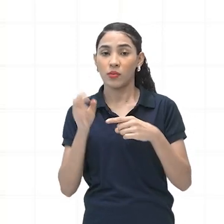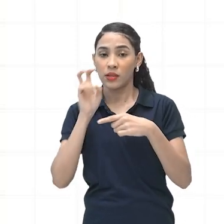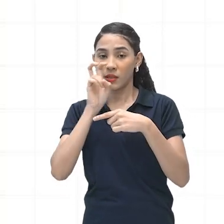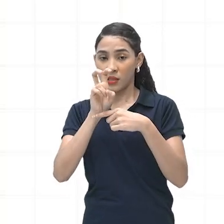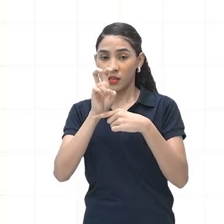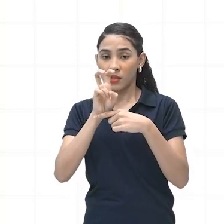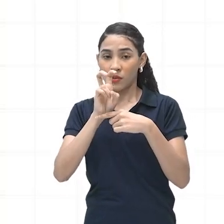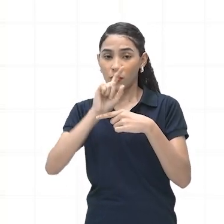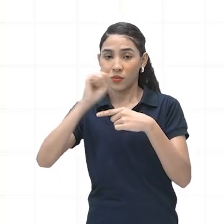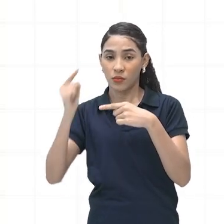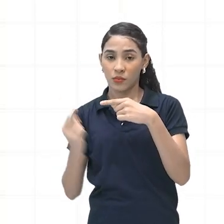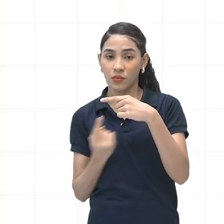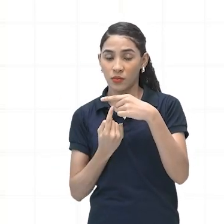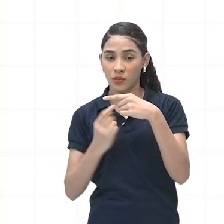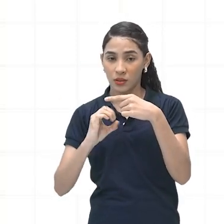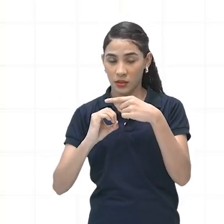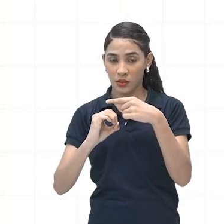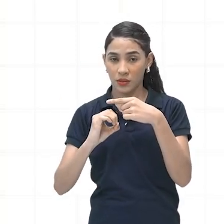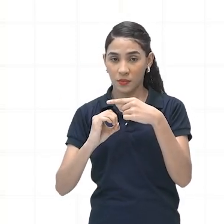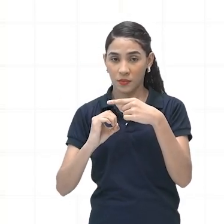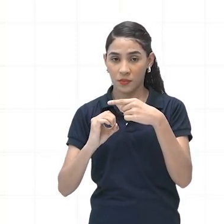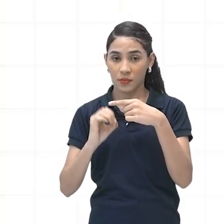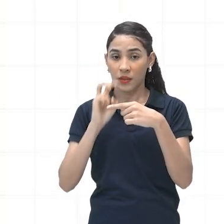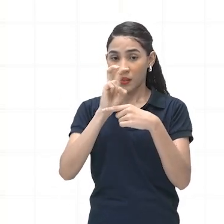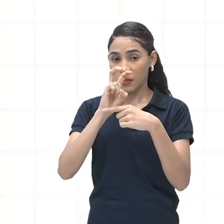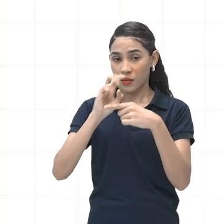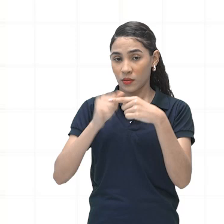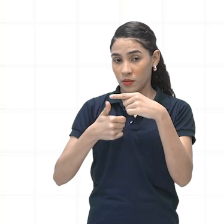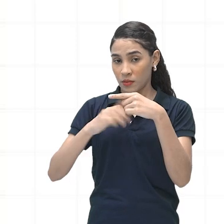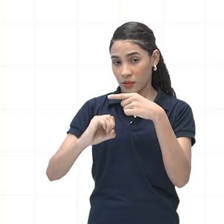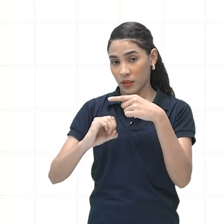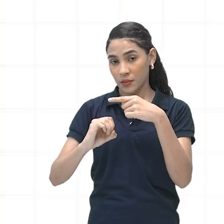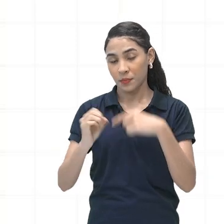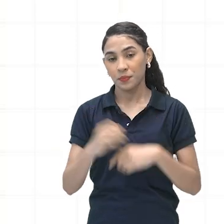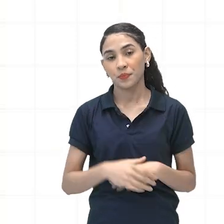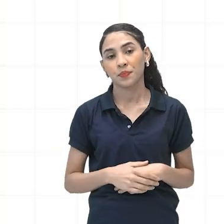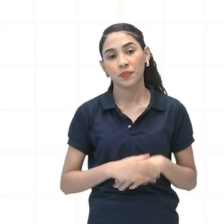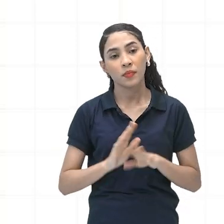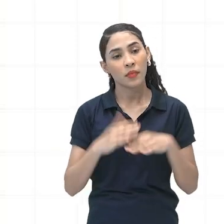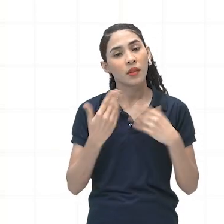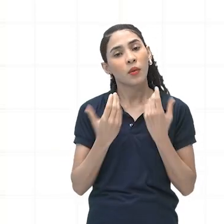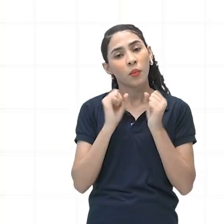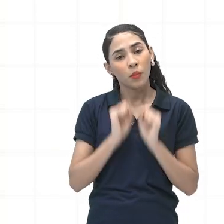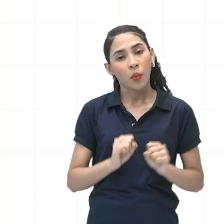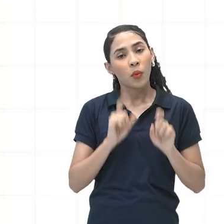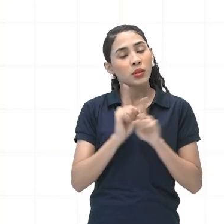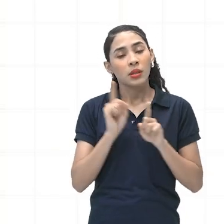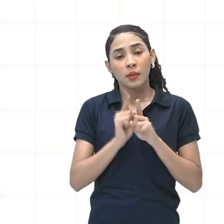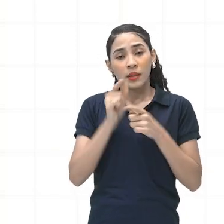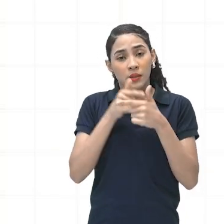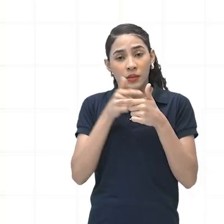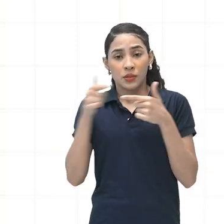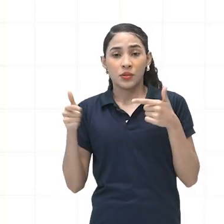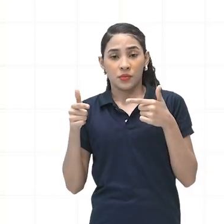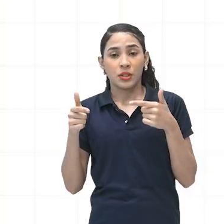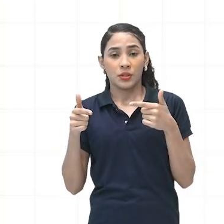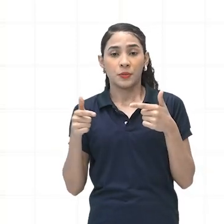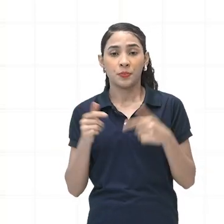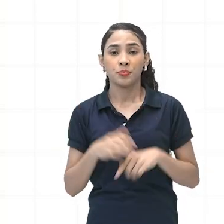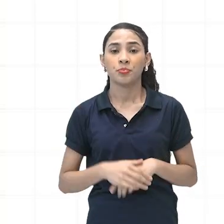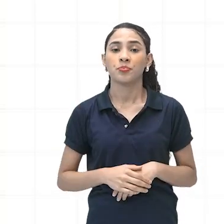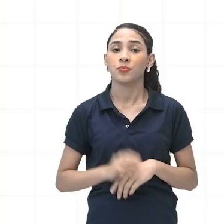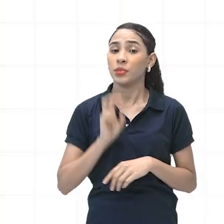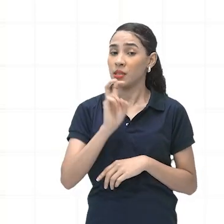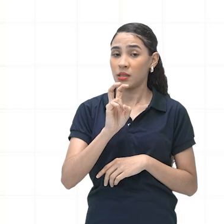5 dividido por 10, correto? E aí, eu ainda posso simplificar